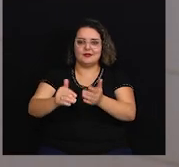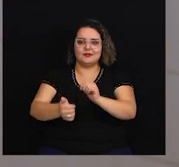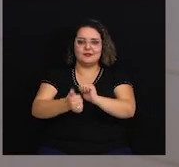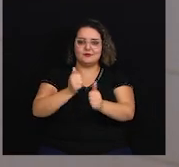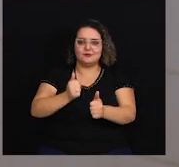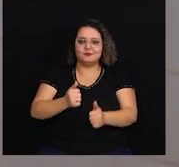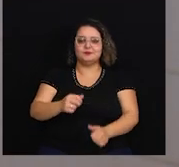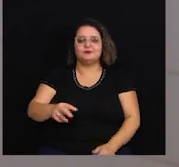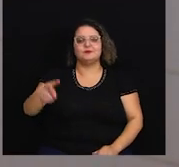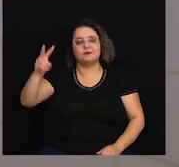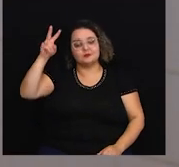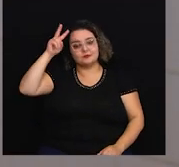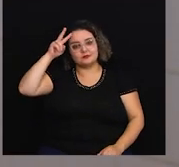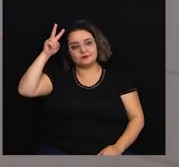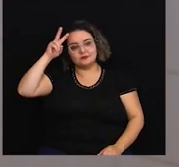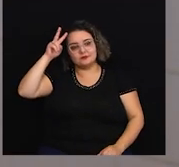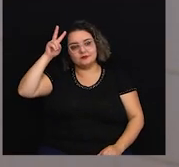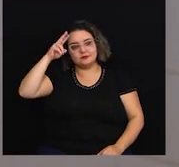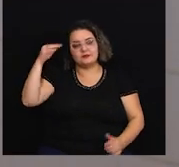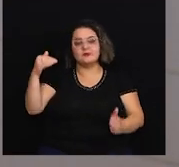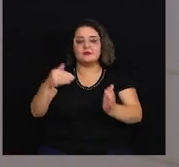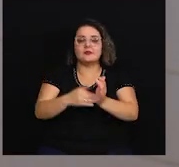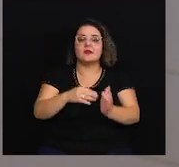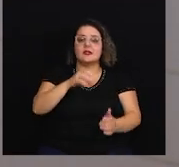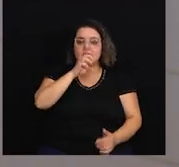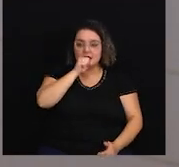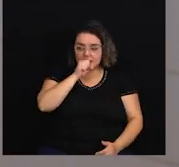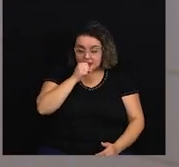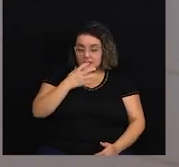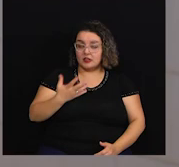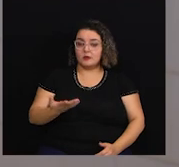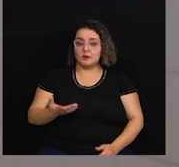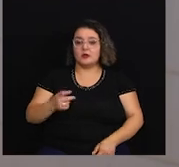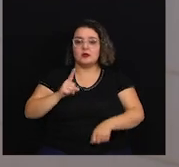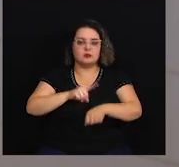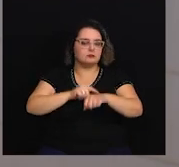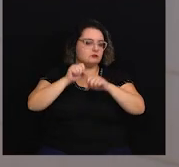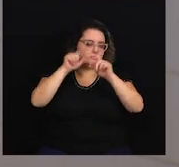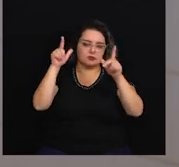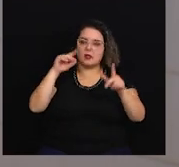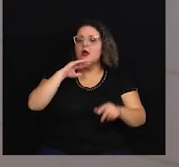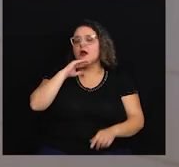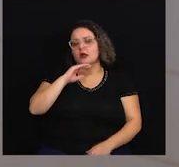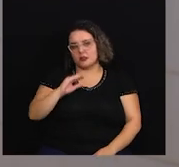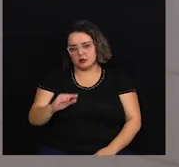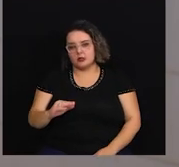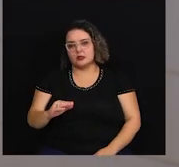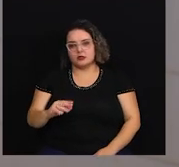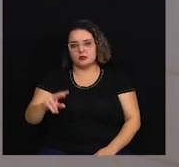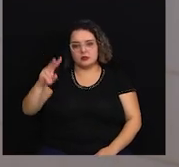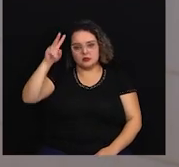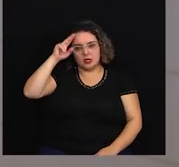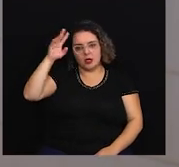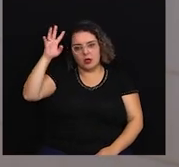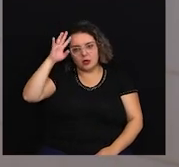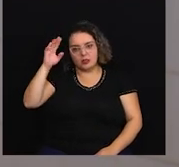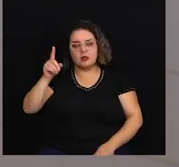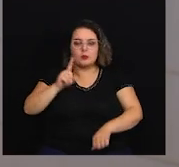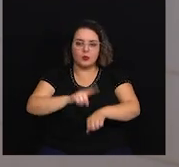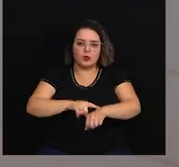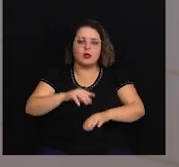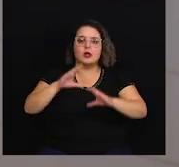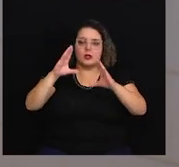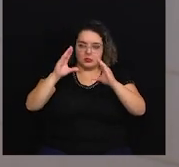aula de segunda a sábado da é o horário de manhã horário à tarde segunda e quarta nascer um horário à noite